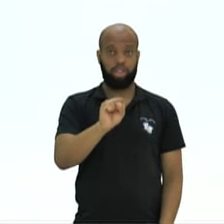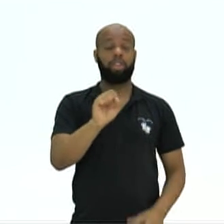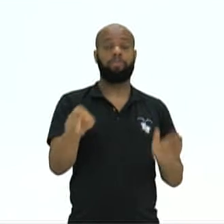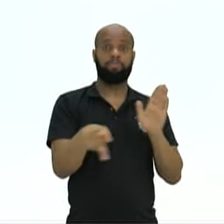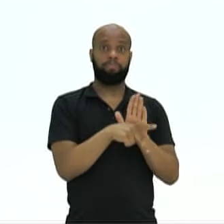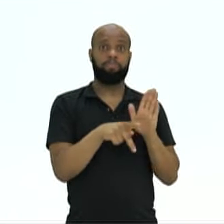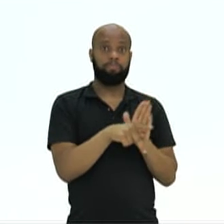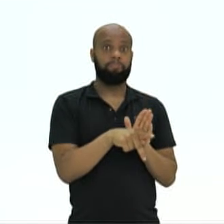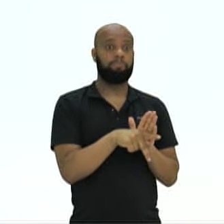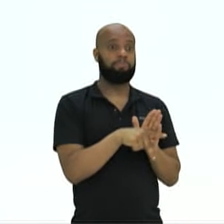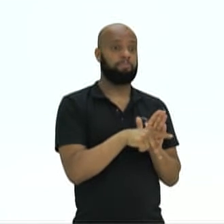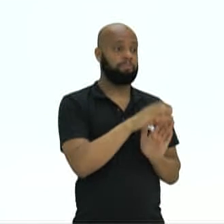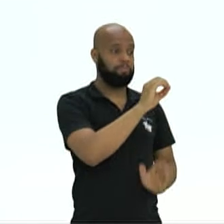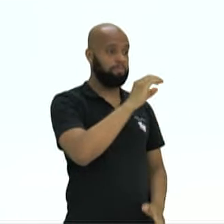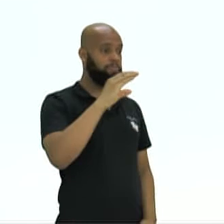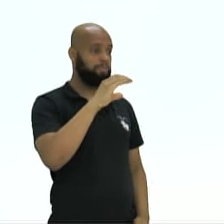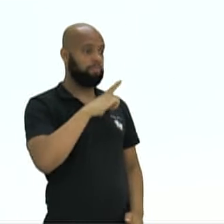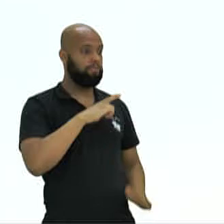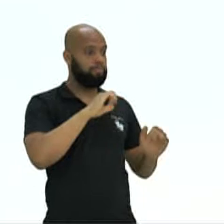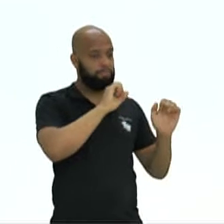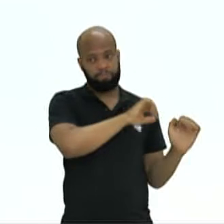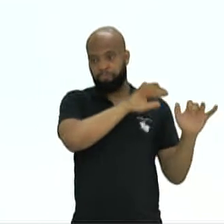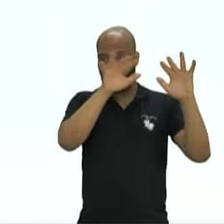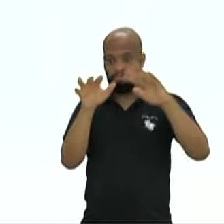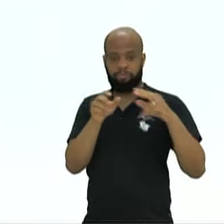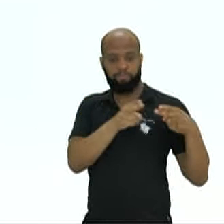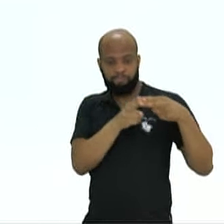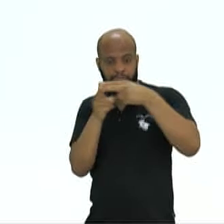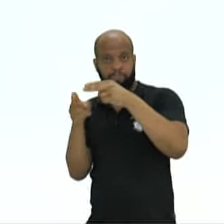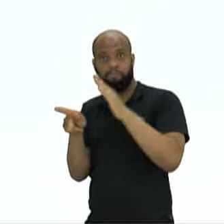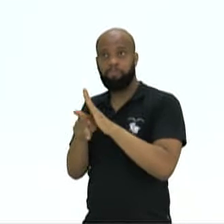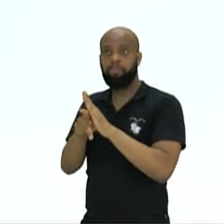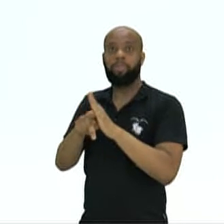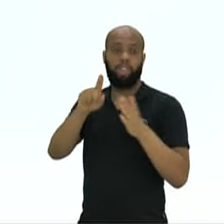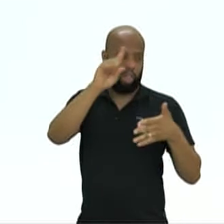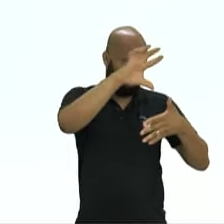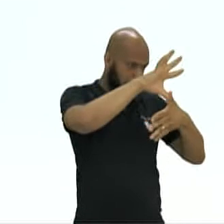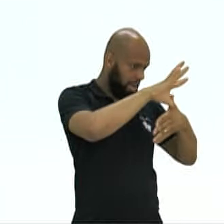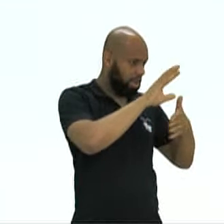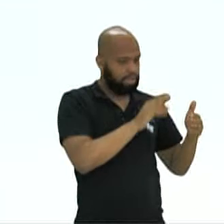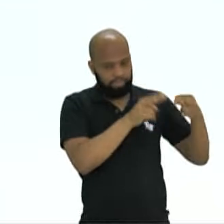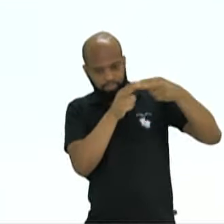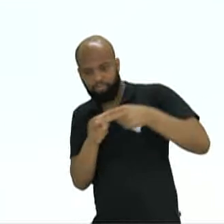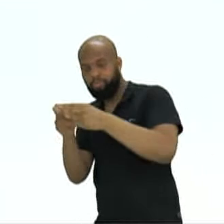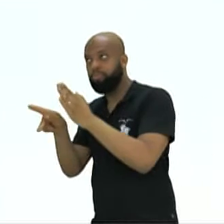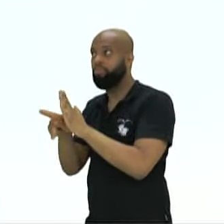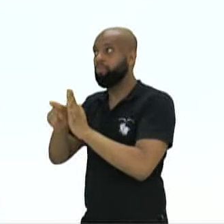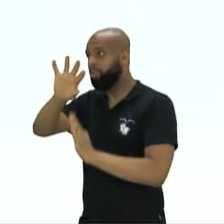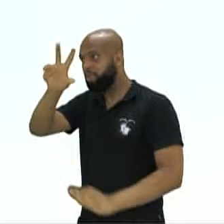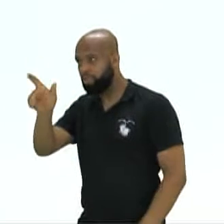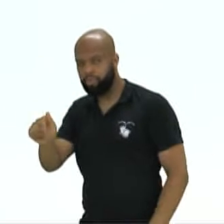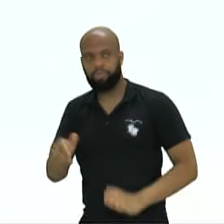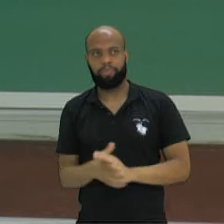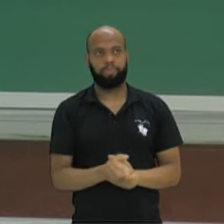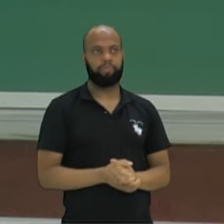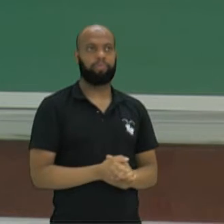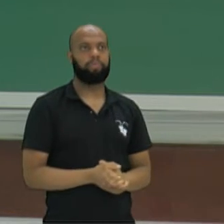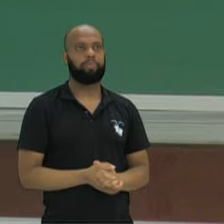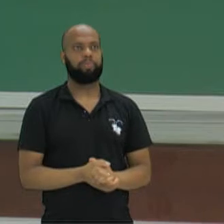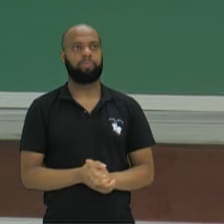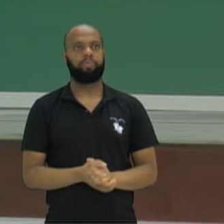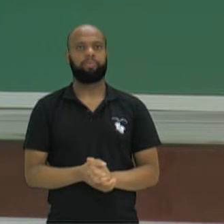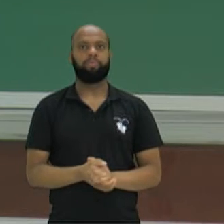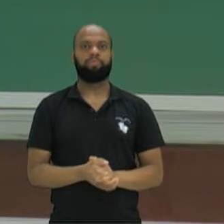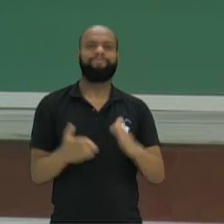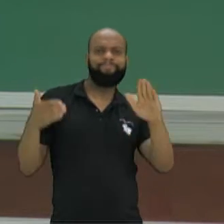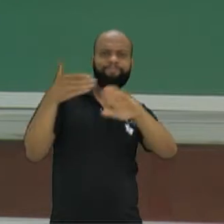na América e na África. Vamos para o nosso segundo, quase terceiro tema, né, que as máquinas de moer foi a primeira. Invasões holandesas na